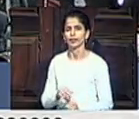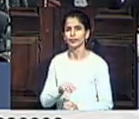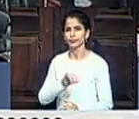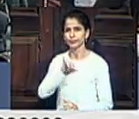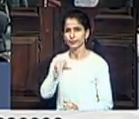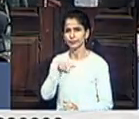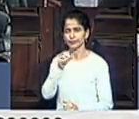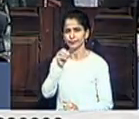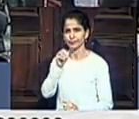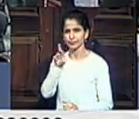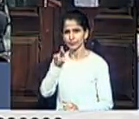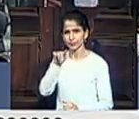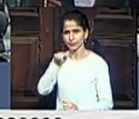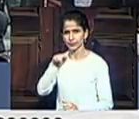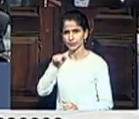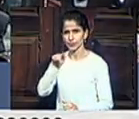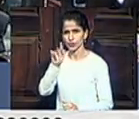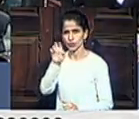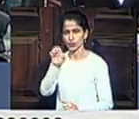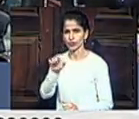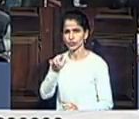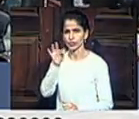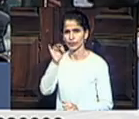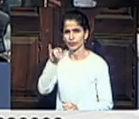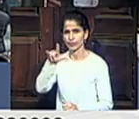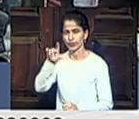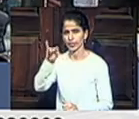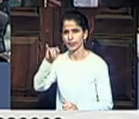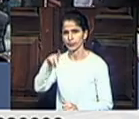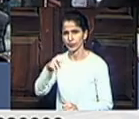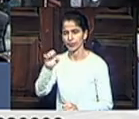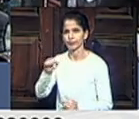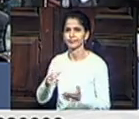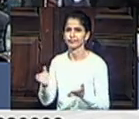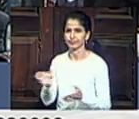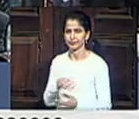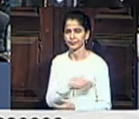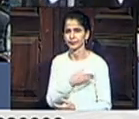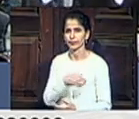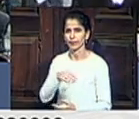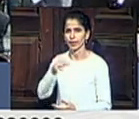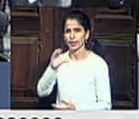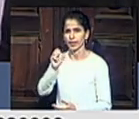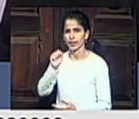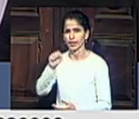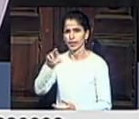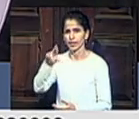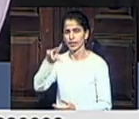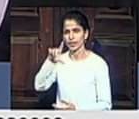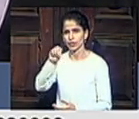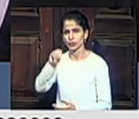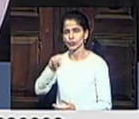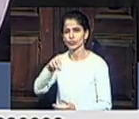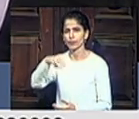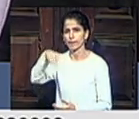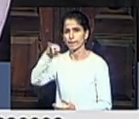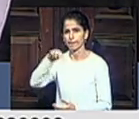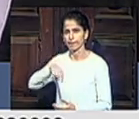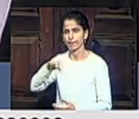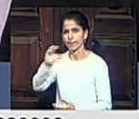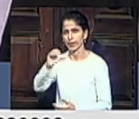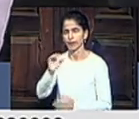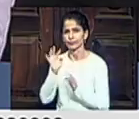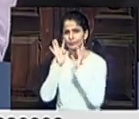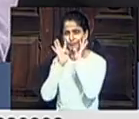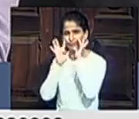Neto. Deputado Carlos Mink. Senhor presidente, prestei